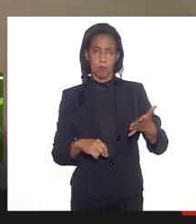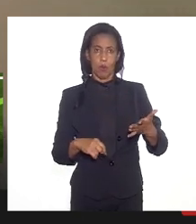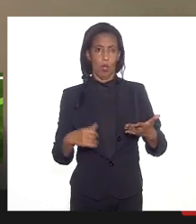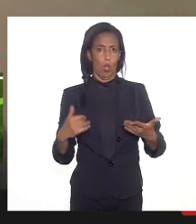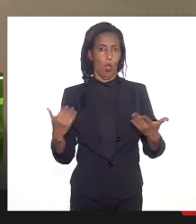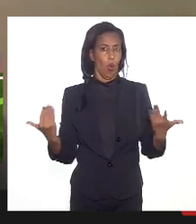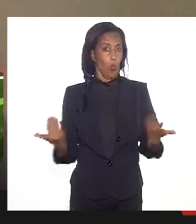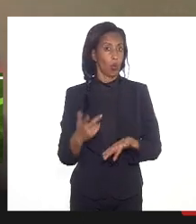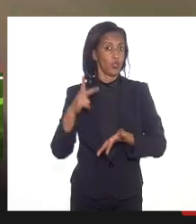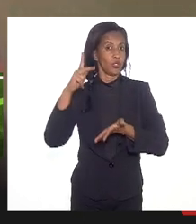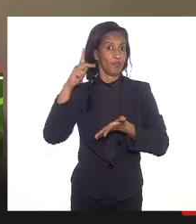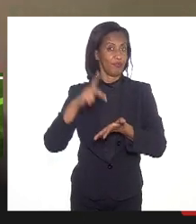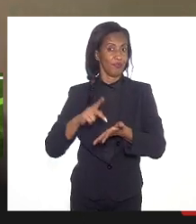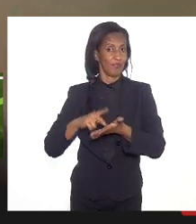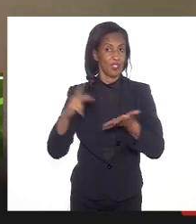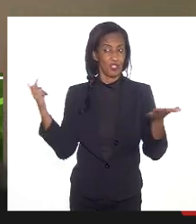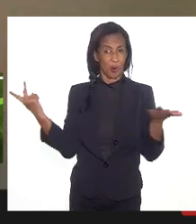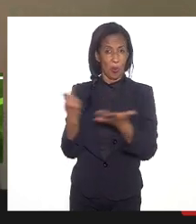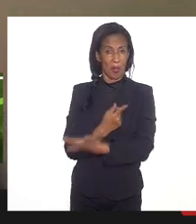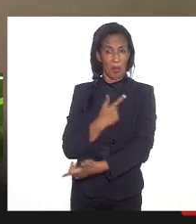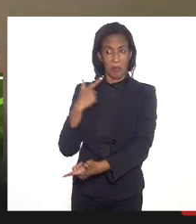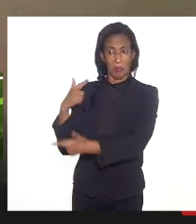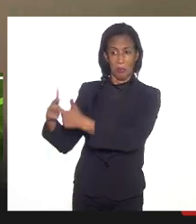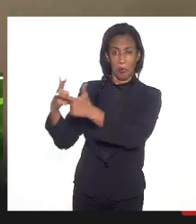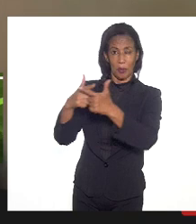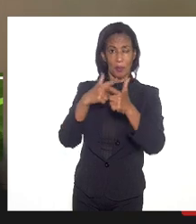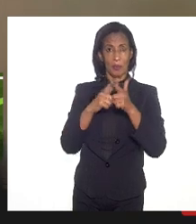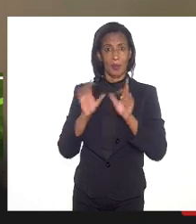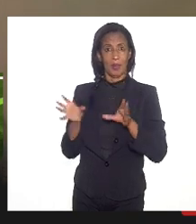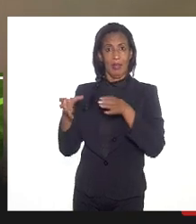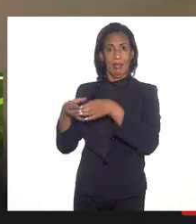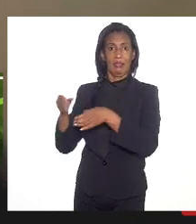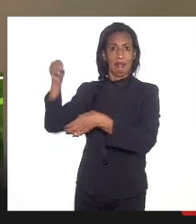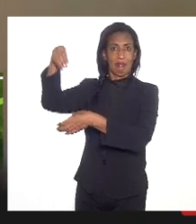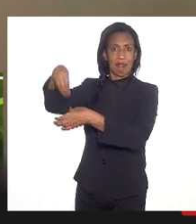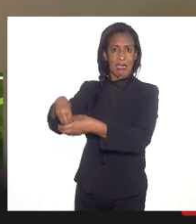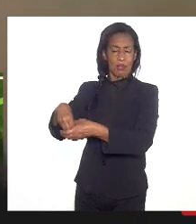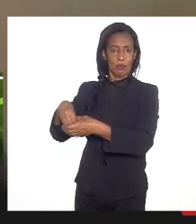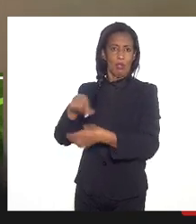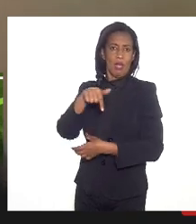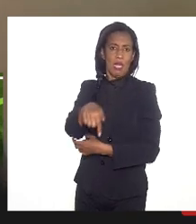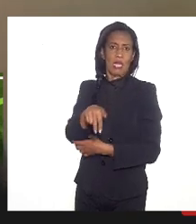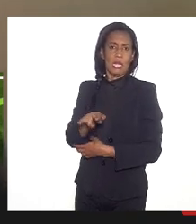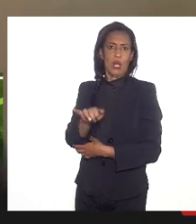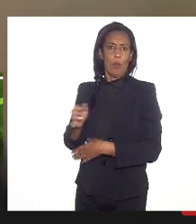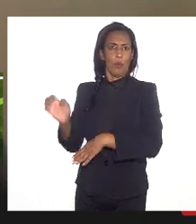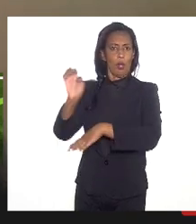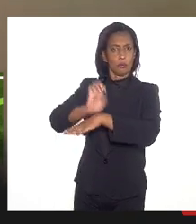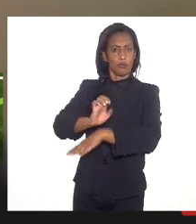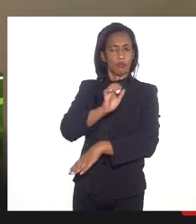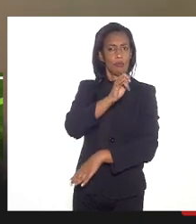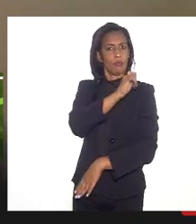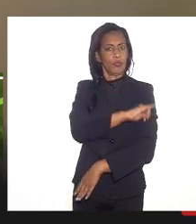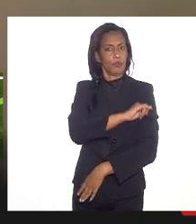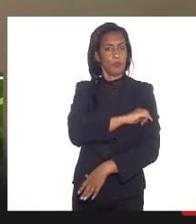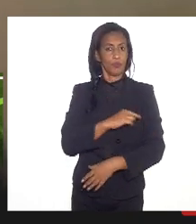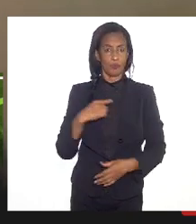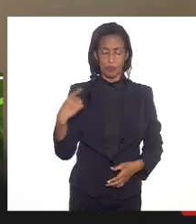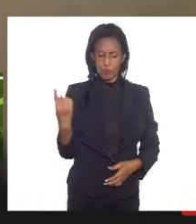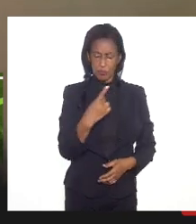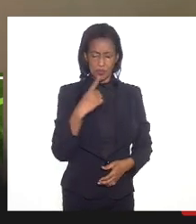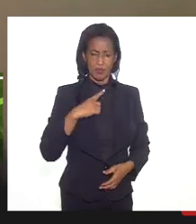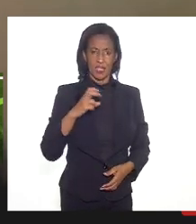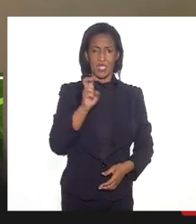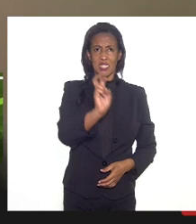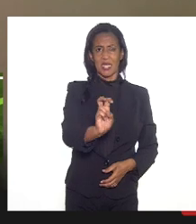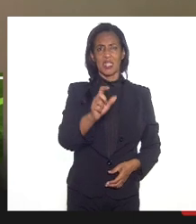hoje enfrentadas pelas comunidades quilombolas do Estado do Rio de Janeiro. Nós temos